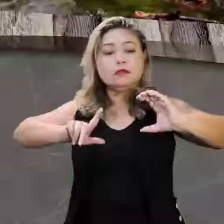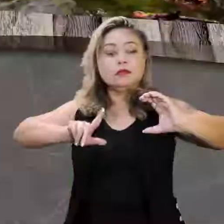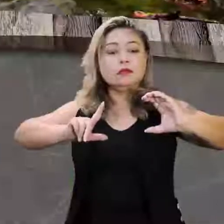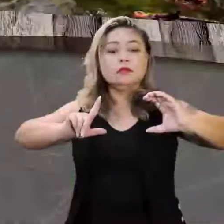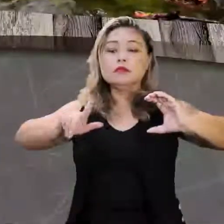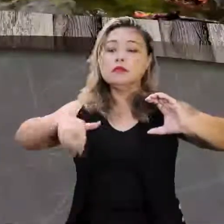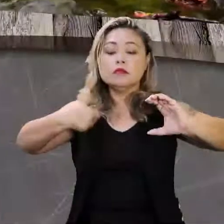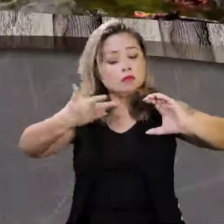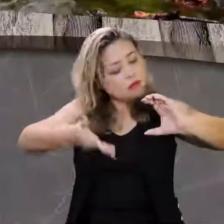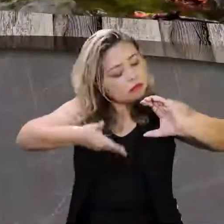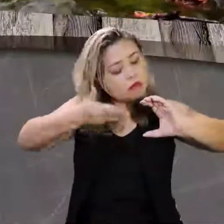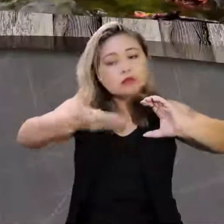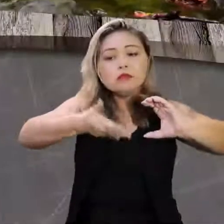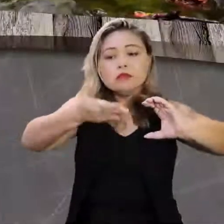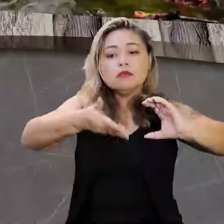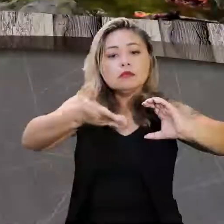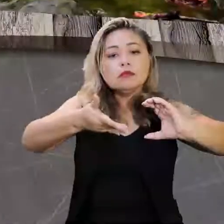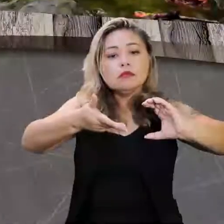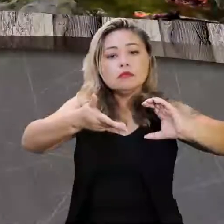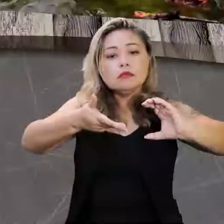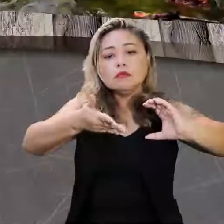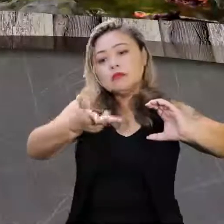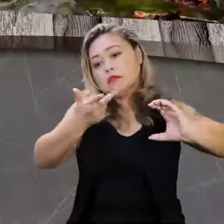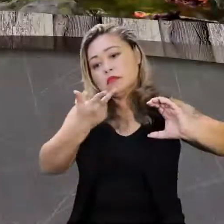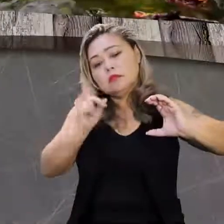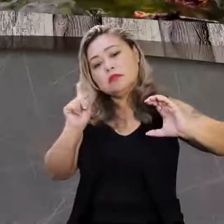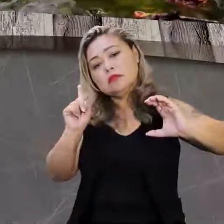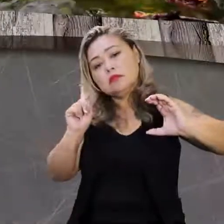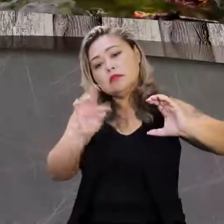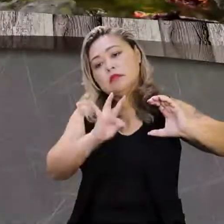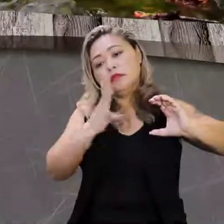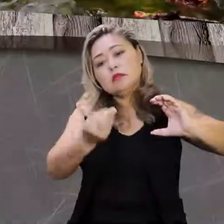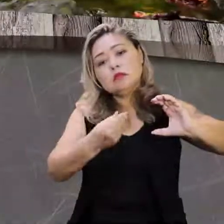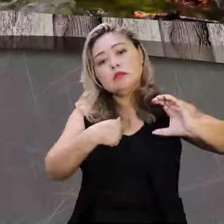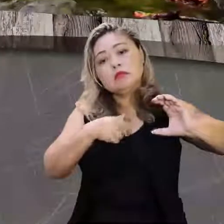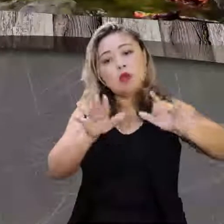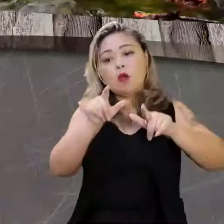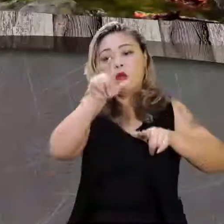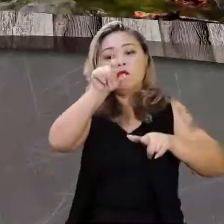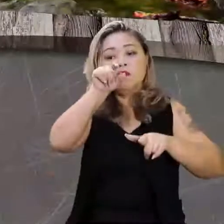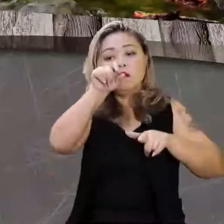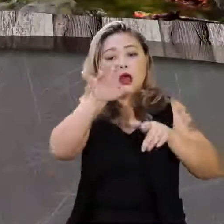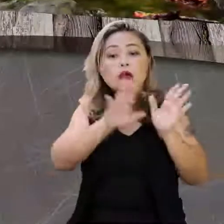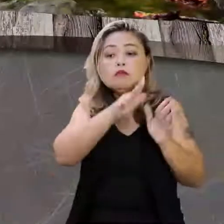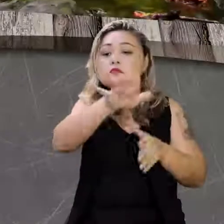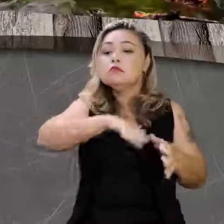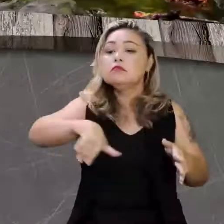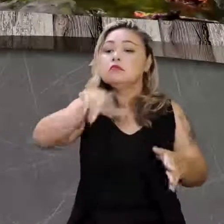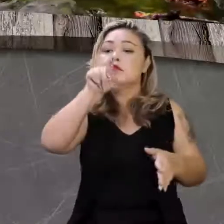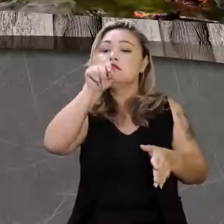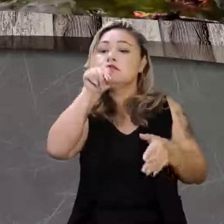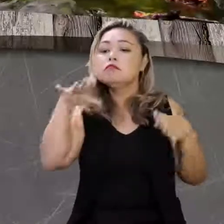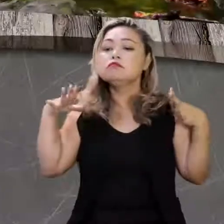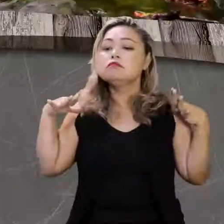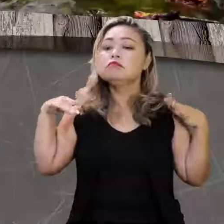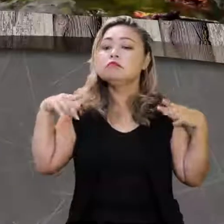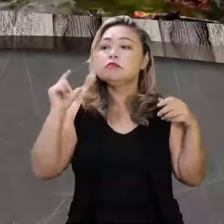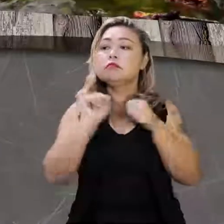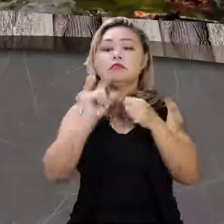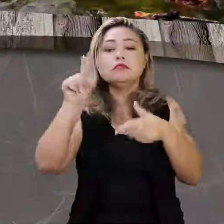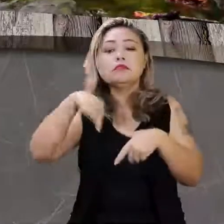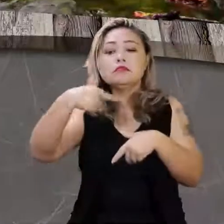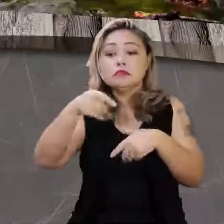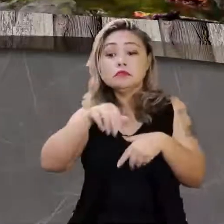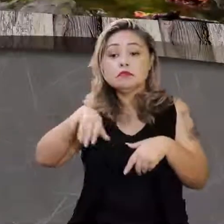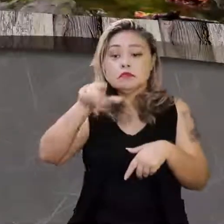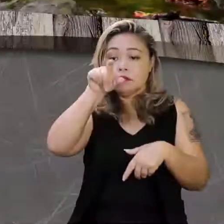que favorecerem, tá? Vamos dizer que todas sejam aves, essa população aqui é de aves, E aí,